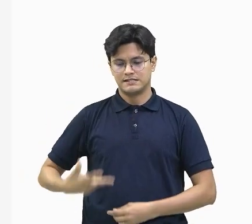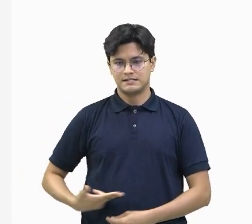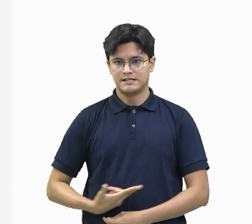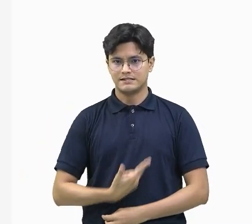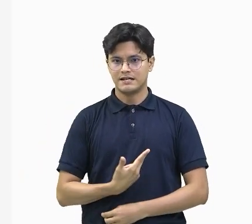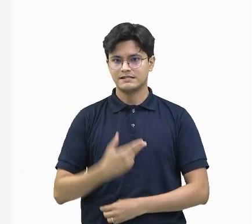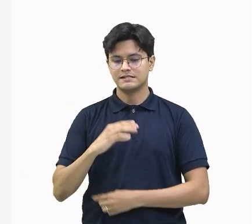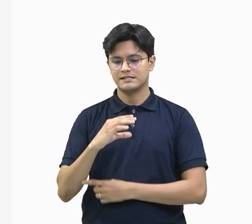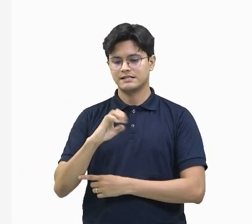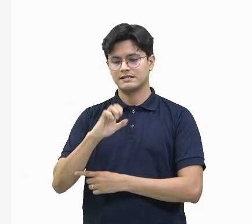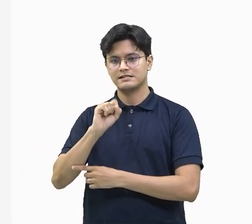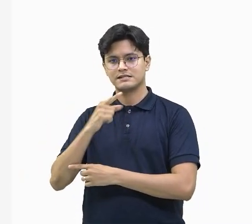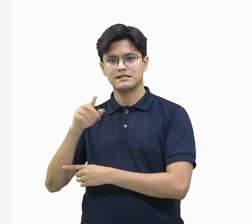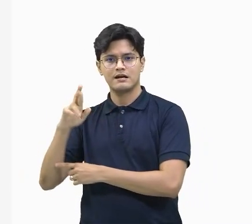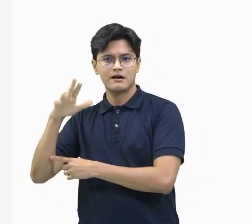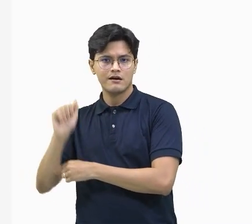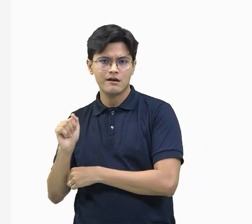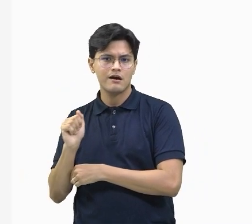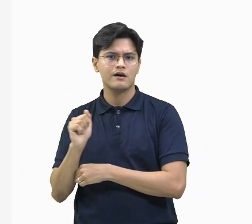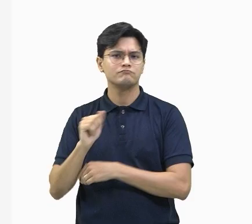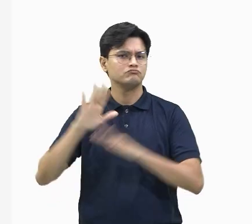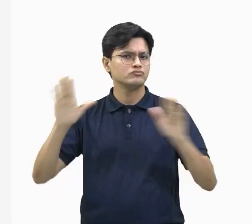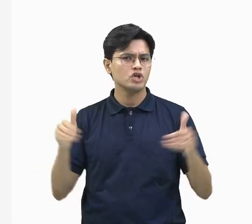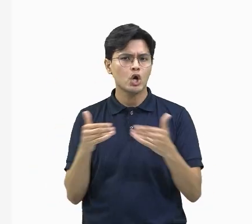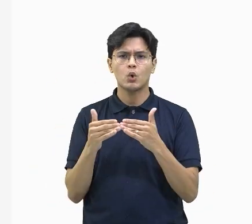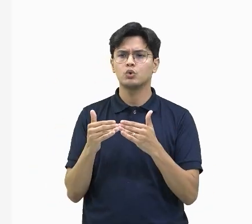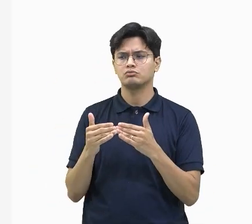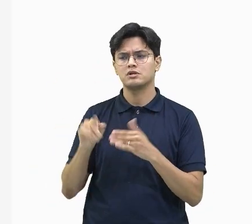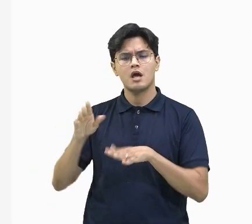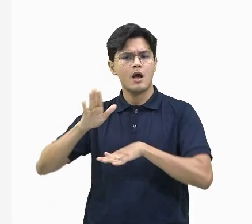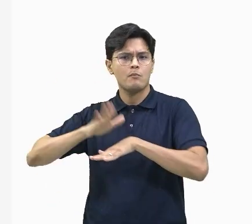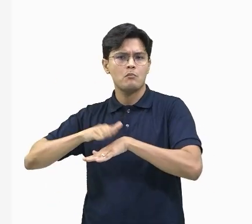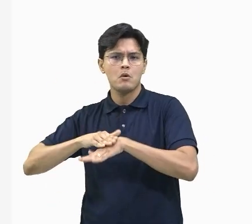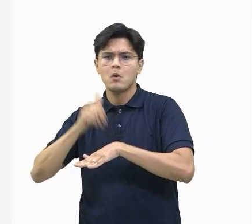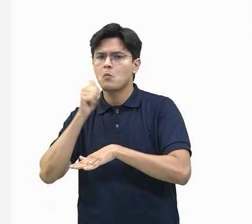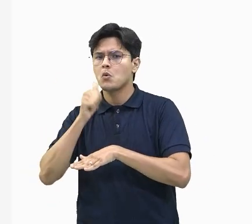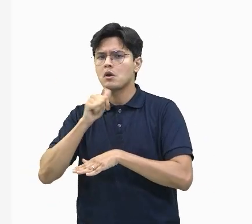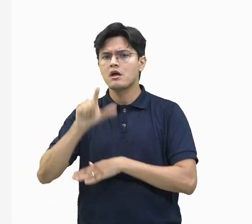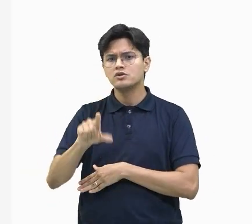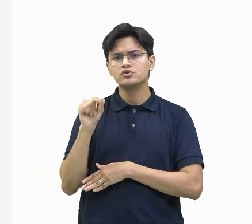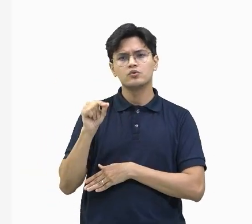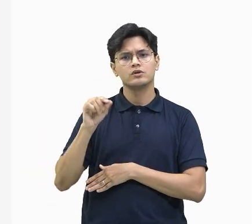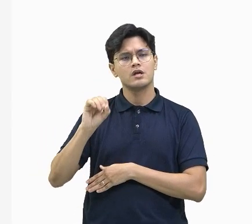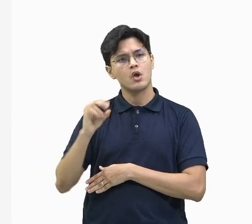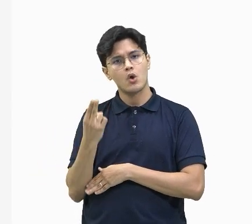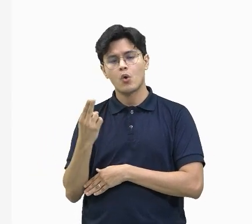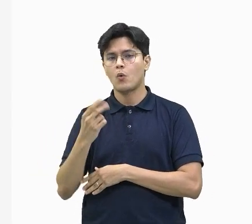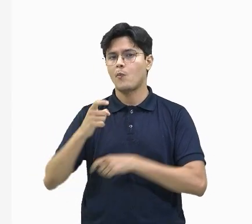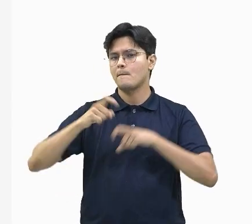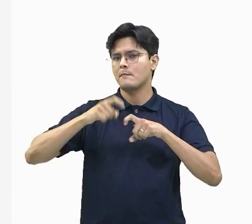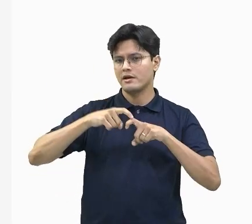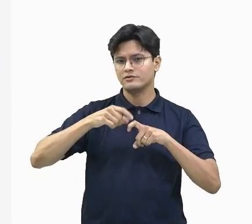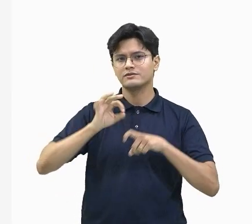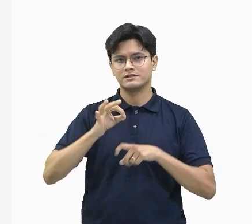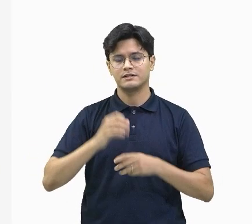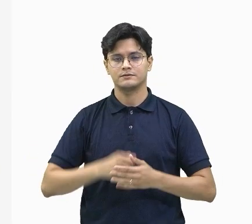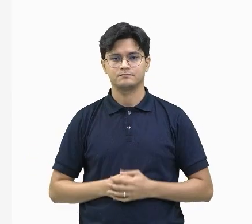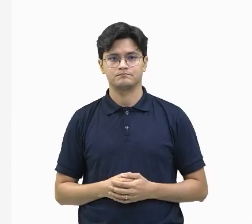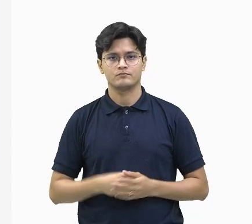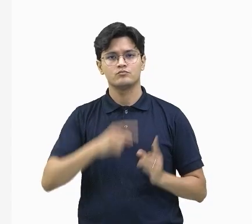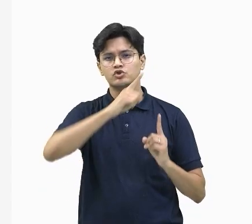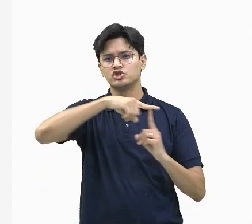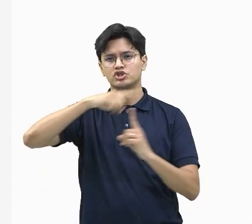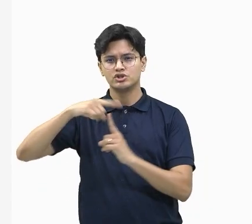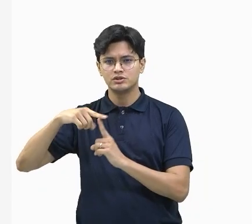mulher, que vai ser, então, né, ela vai dizer durante o pré-natal ao seu médico obstetra. Os tipos de parto